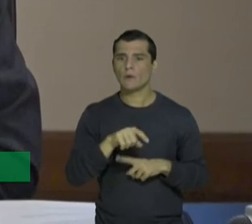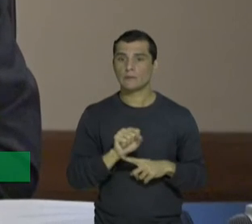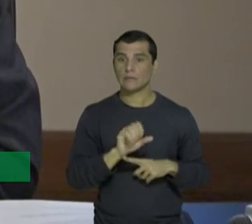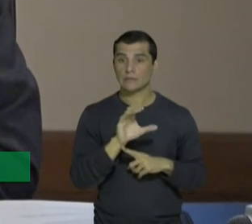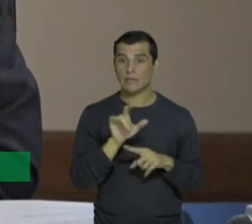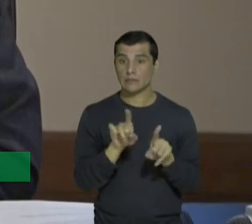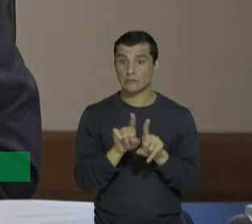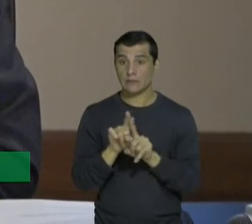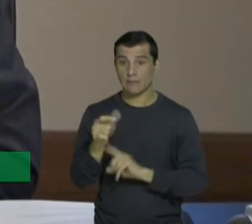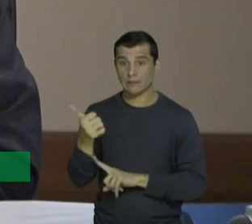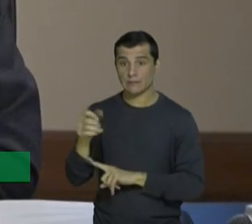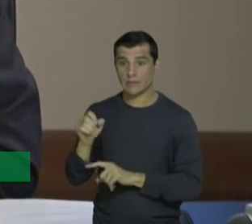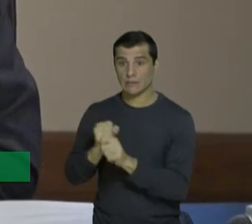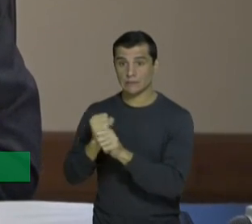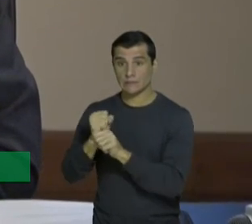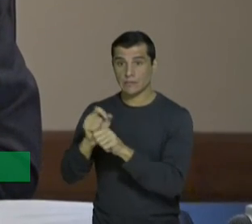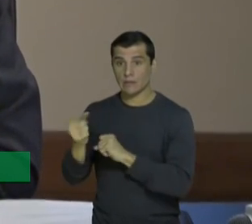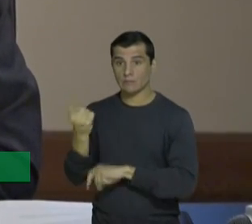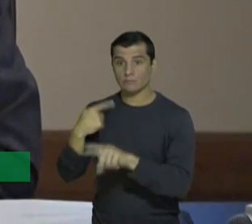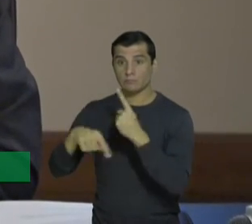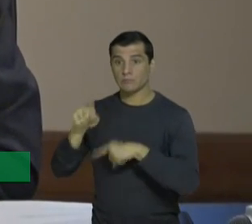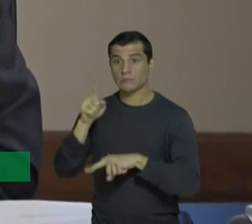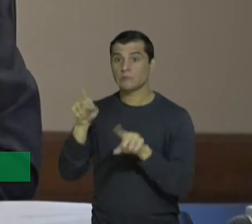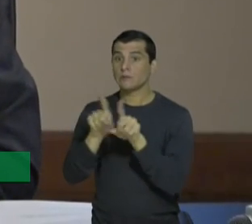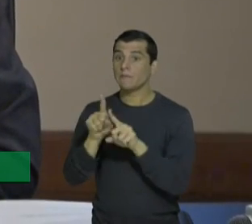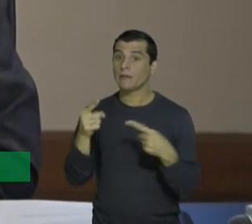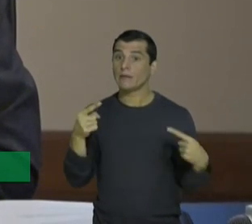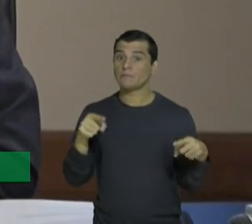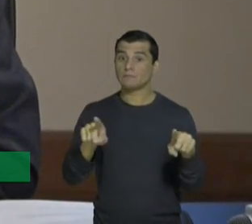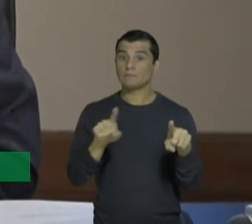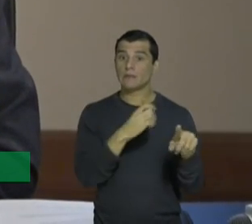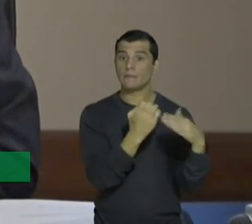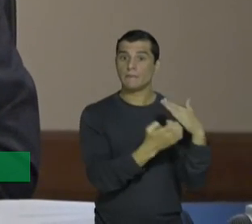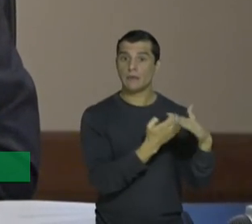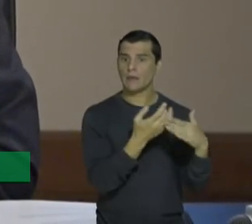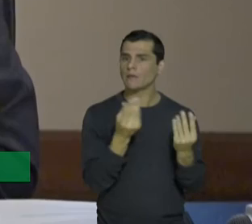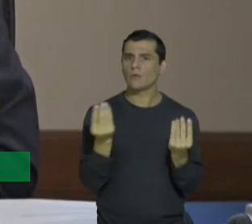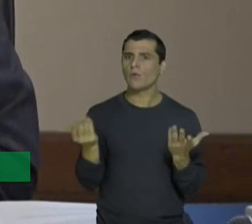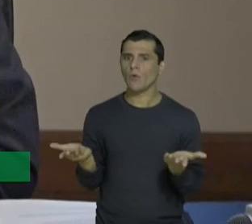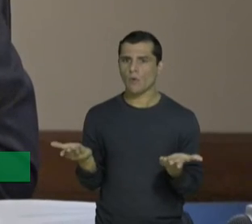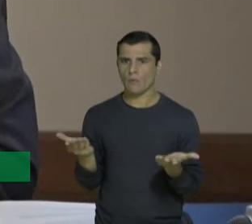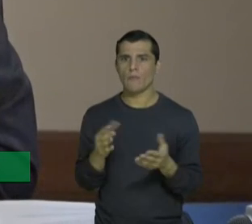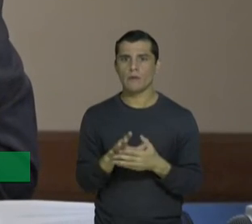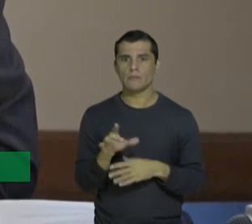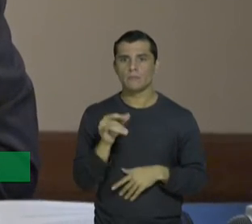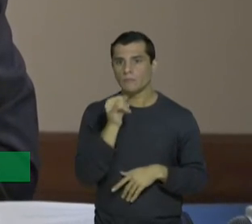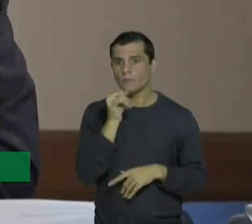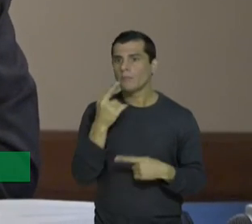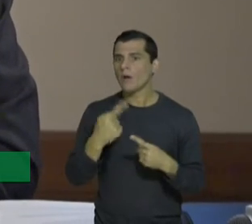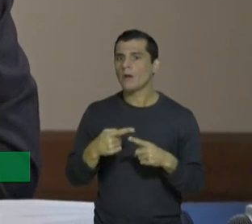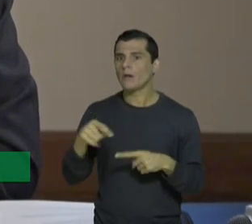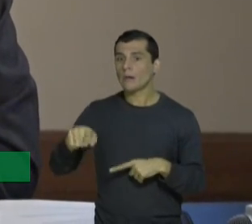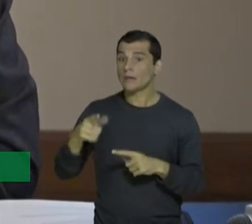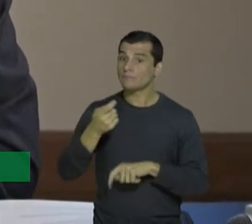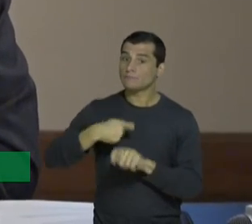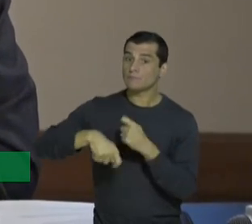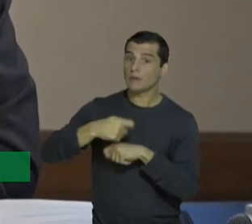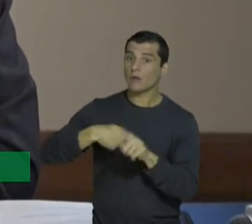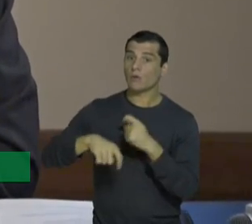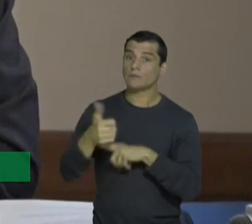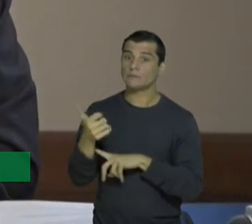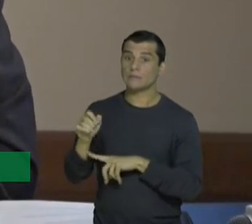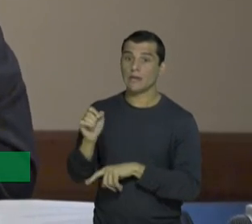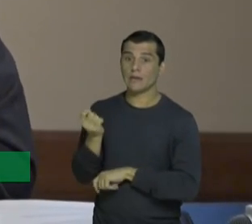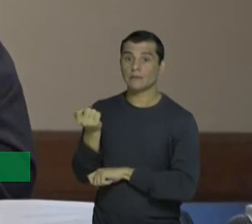transforma em 10 anos desta mesma forma Por que nós não transformamos todos os nossos Negócios em 10 anos dessa